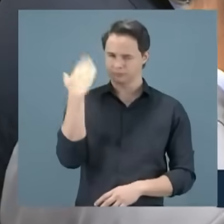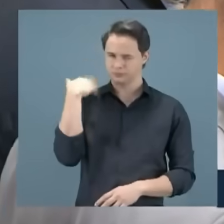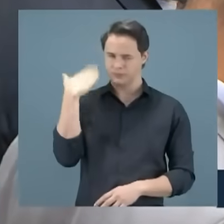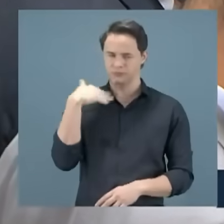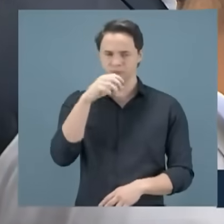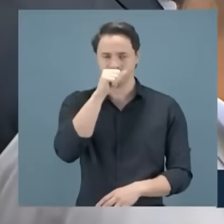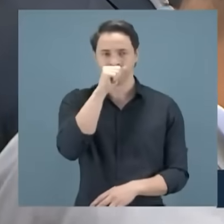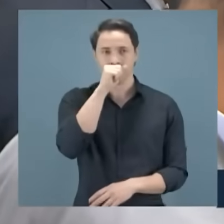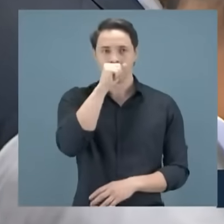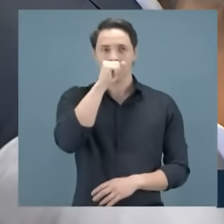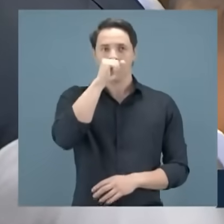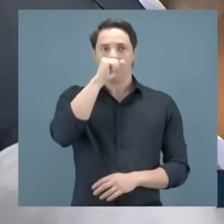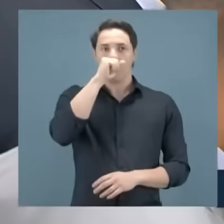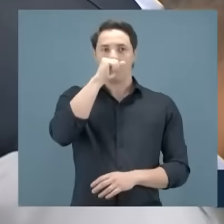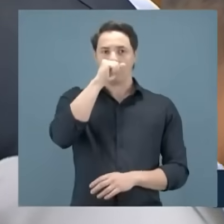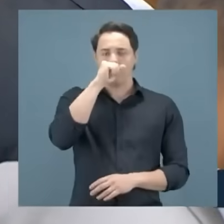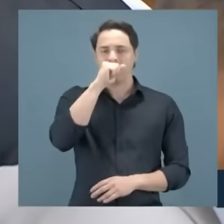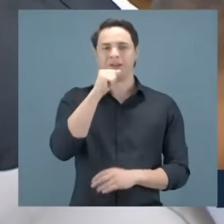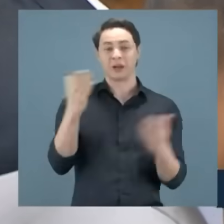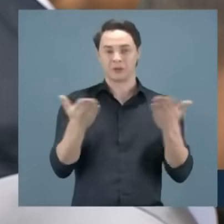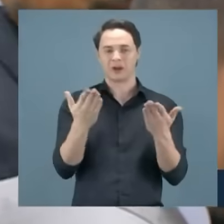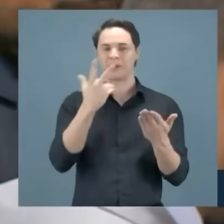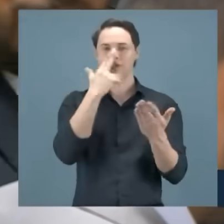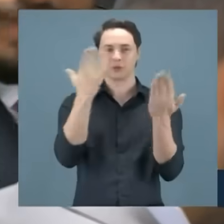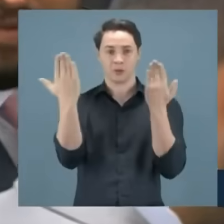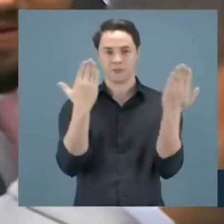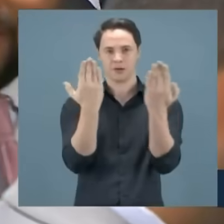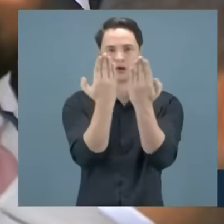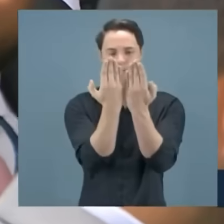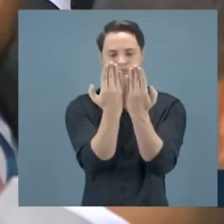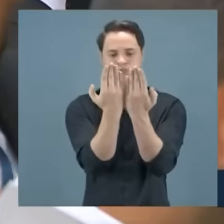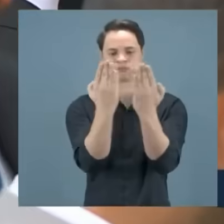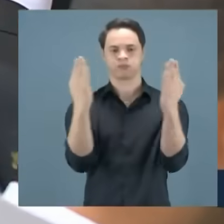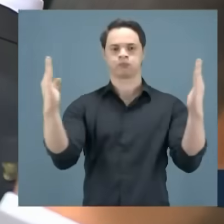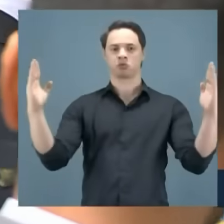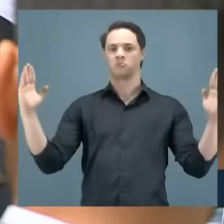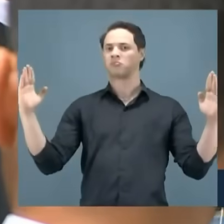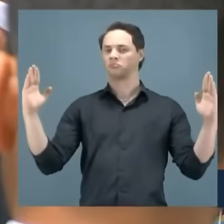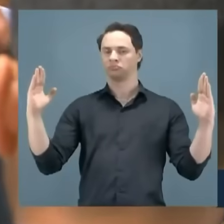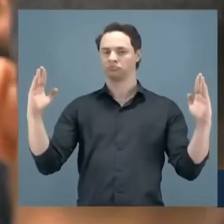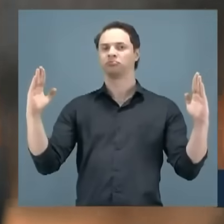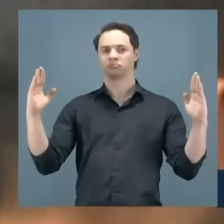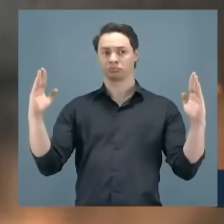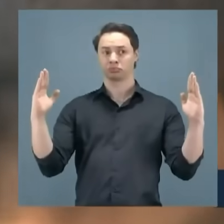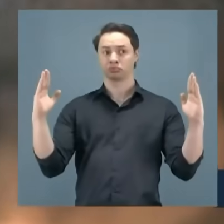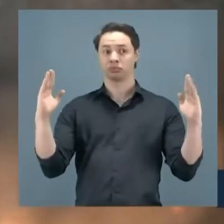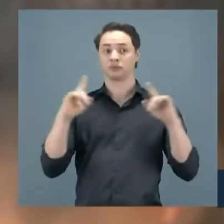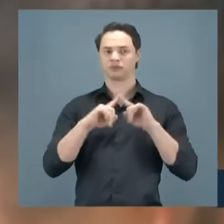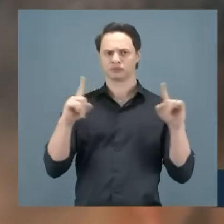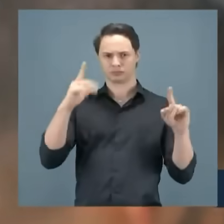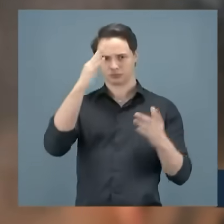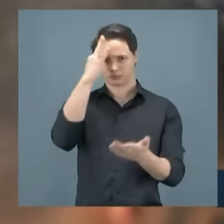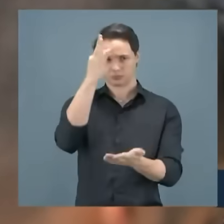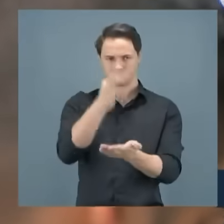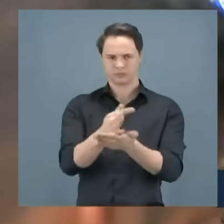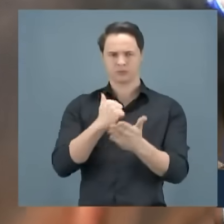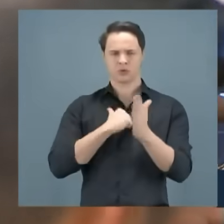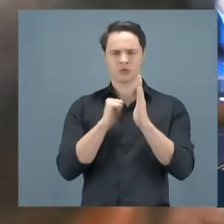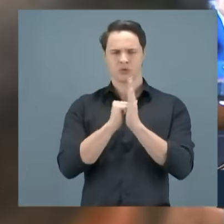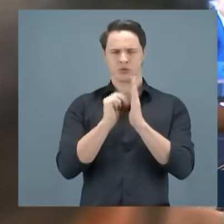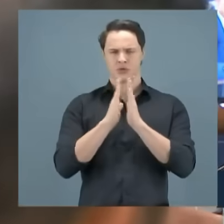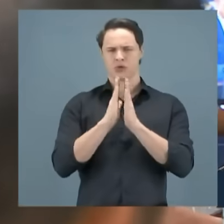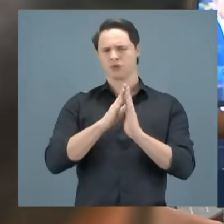a porta larga vai se escancarar para o senhor. Mas eu tenho fé, vou estar orando e